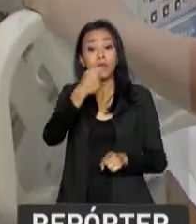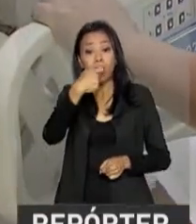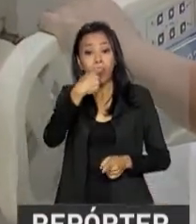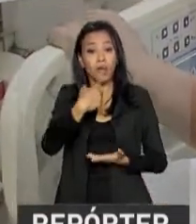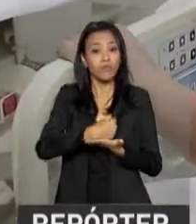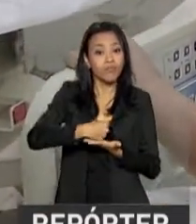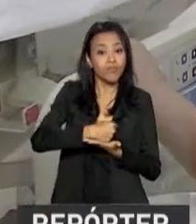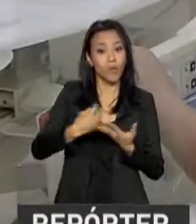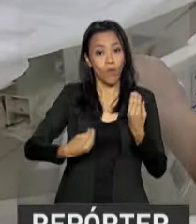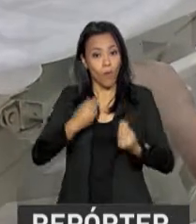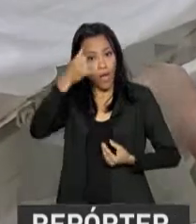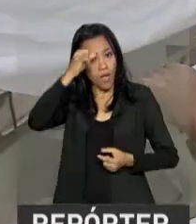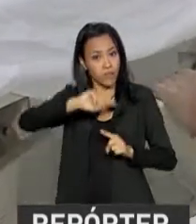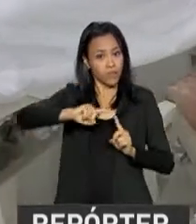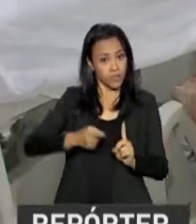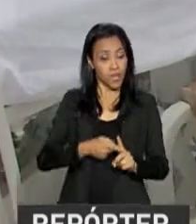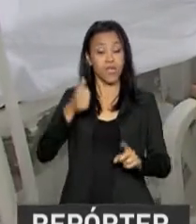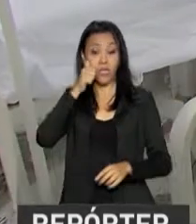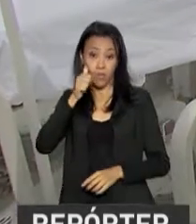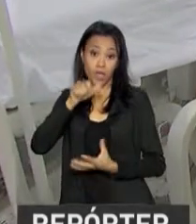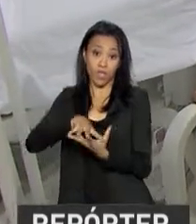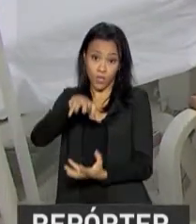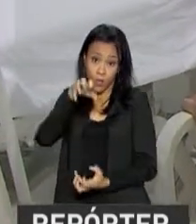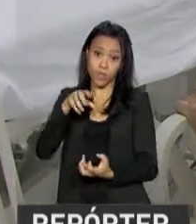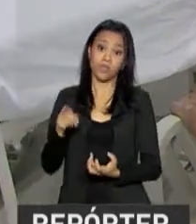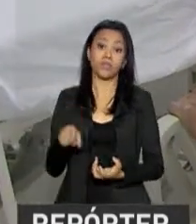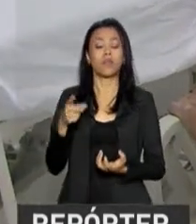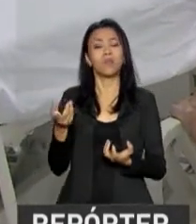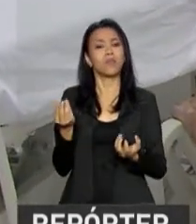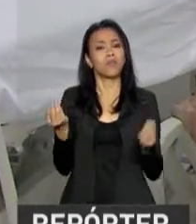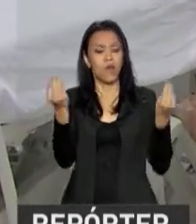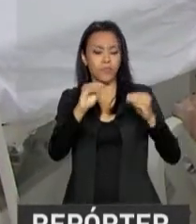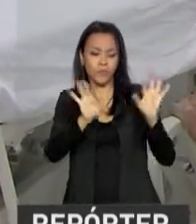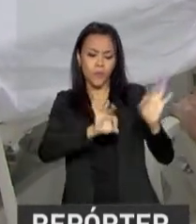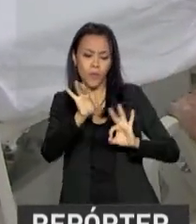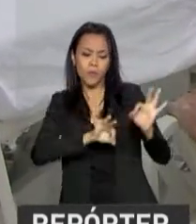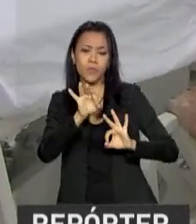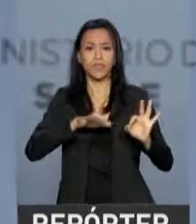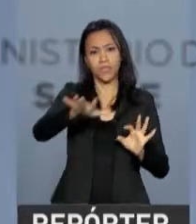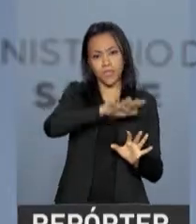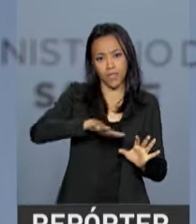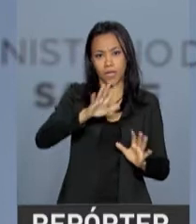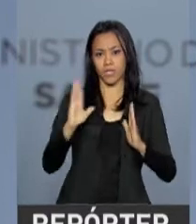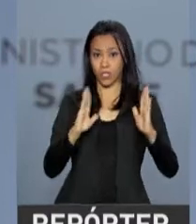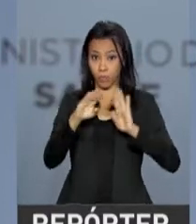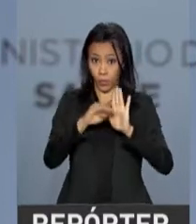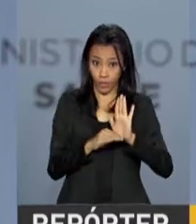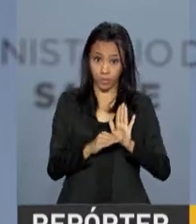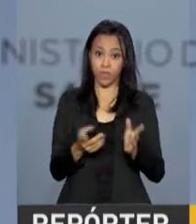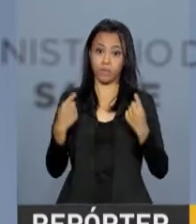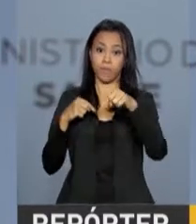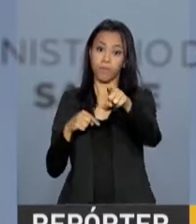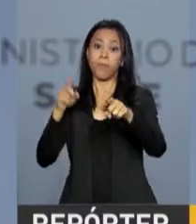e inclusão de mulheres idosas no planejamento das ações de saúde sexual são ações que estão sendo discutidas